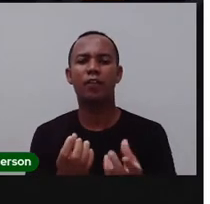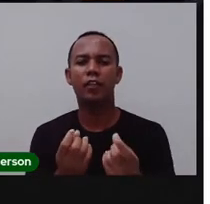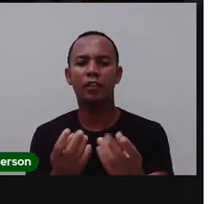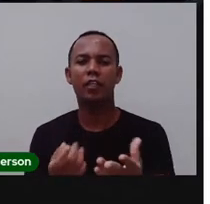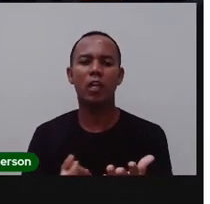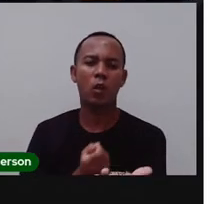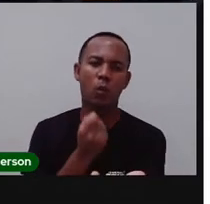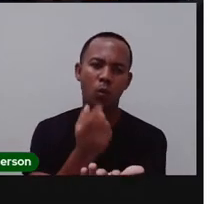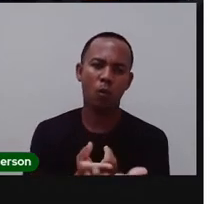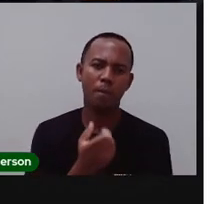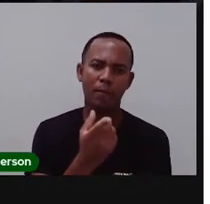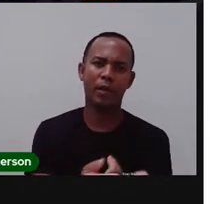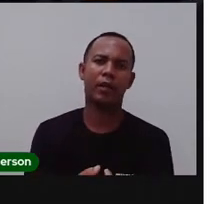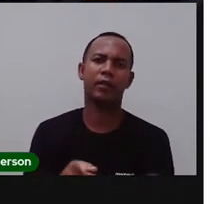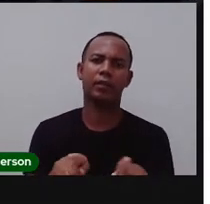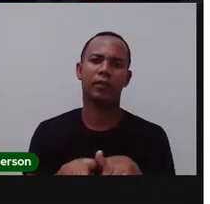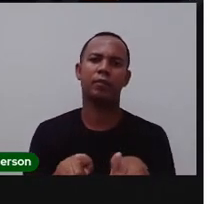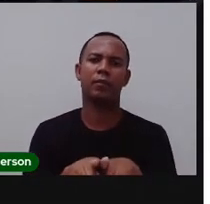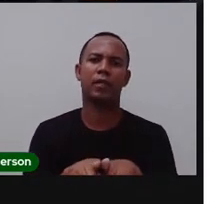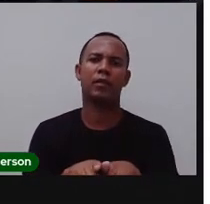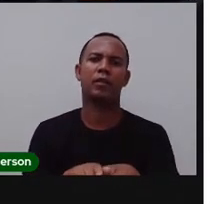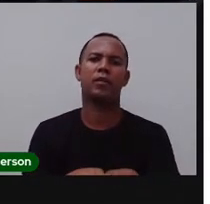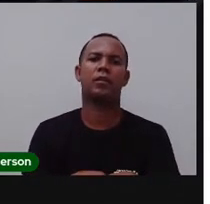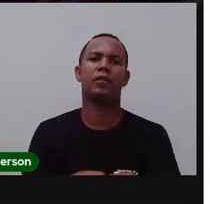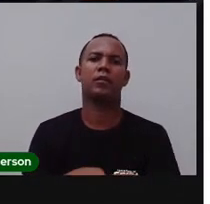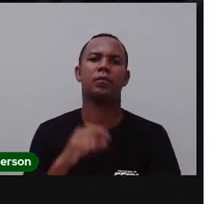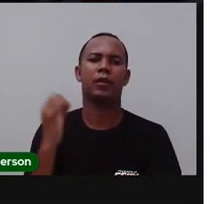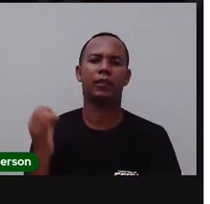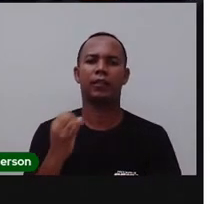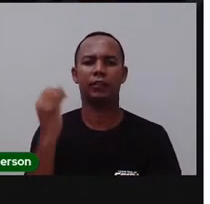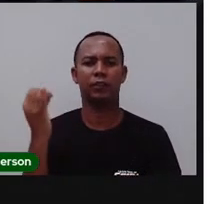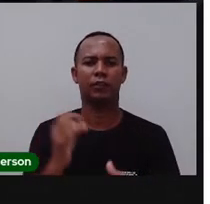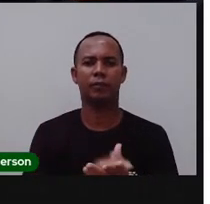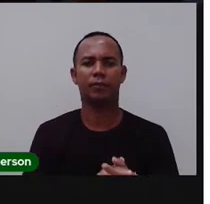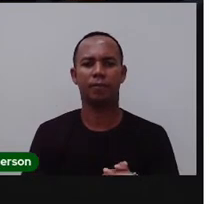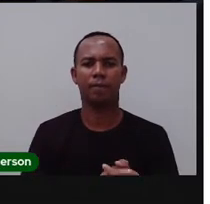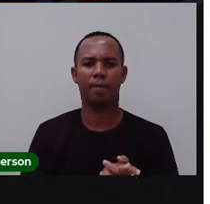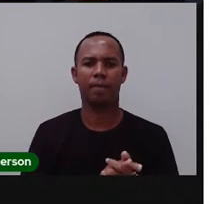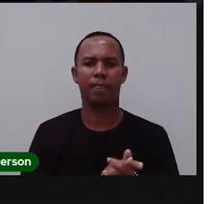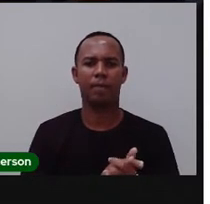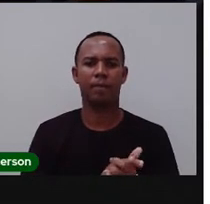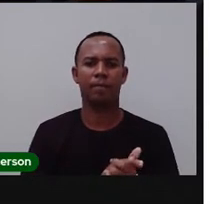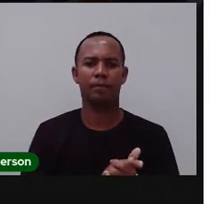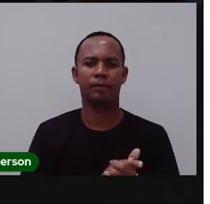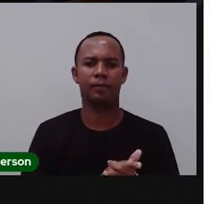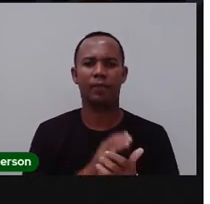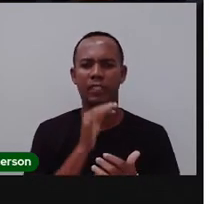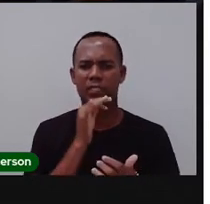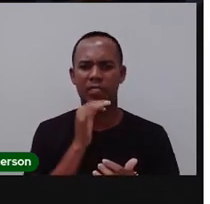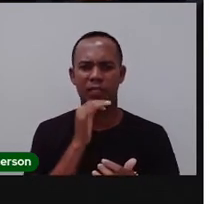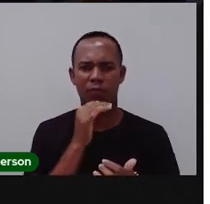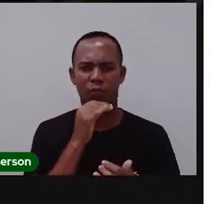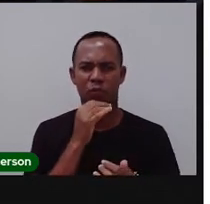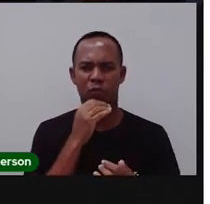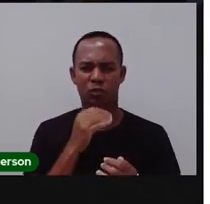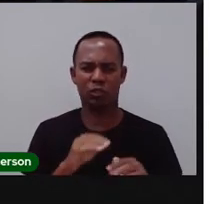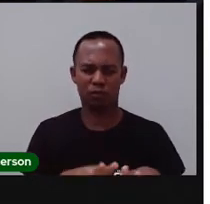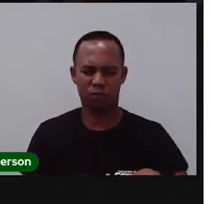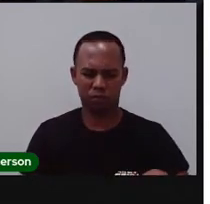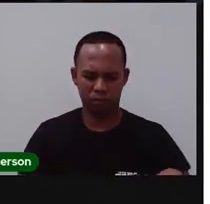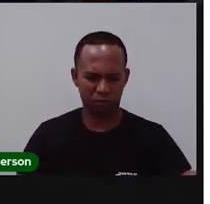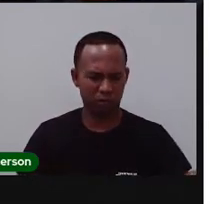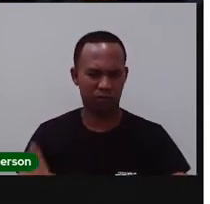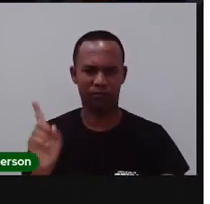venda do produto. Por isso que essa ideia de improvisada. E suja que é por favor, que não é legal, tá?